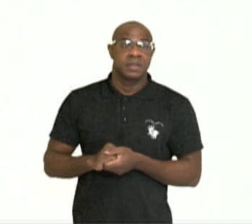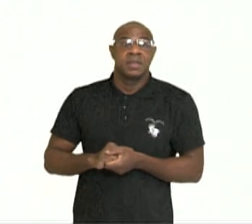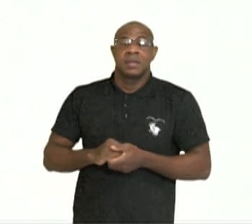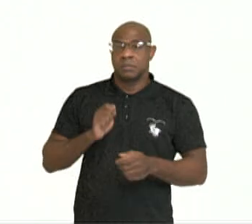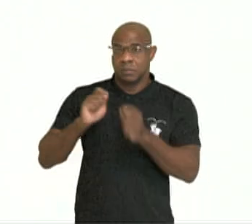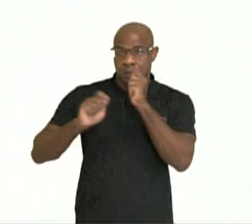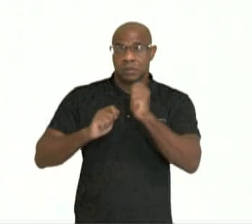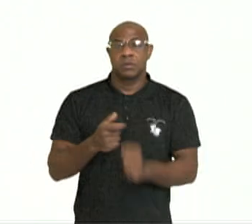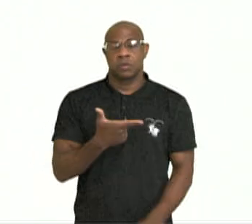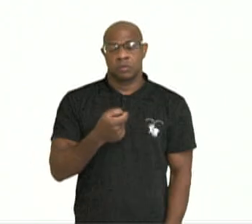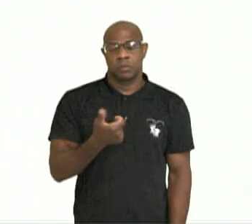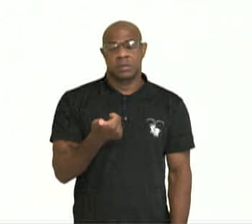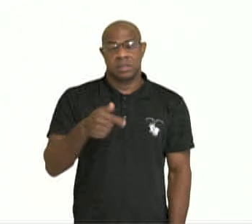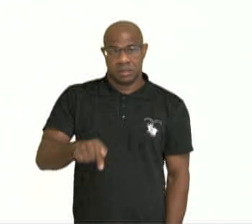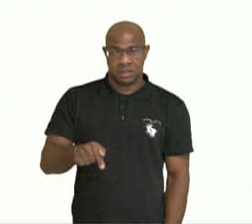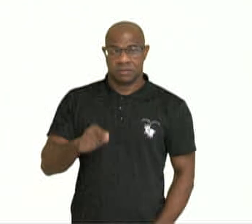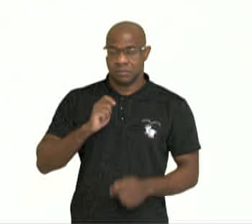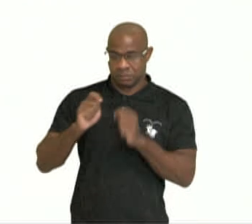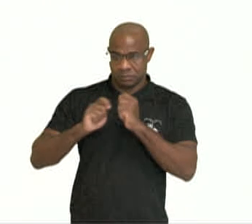2017.